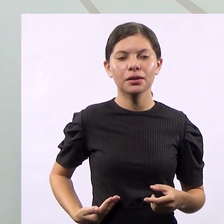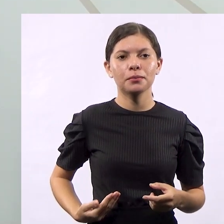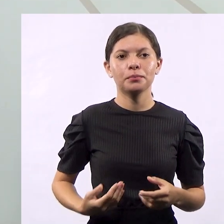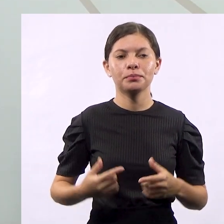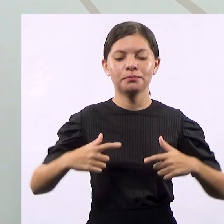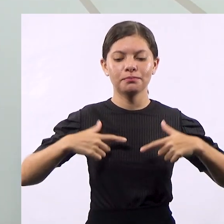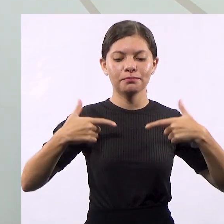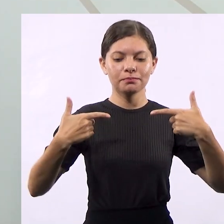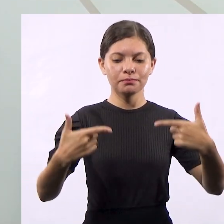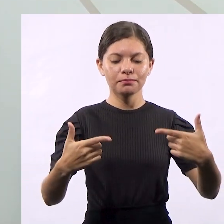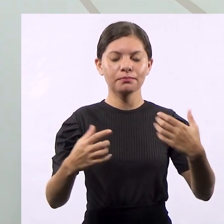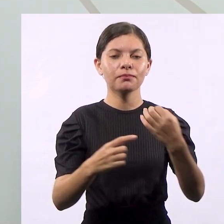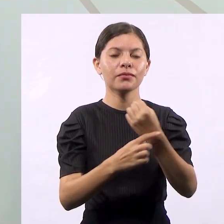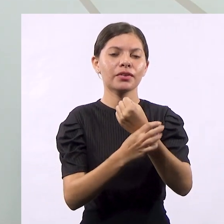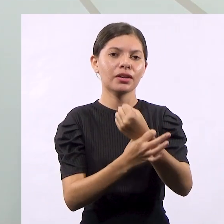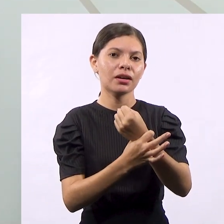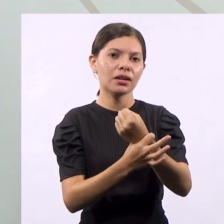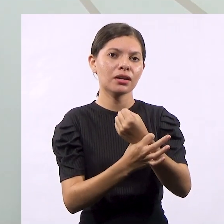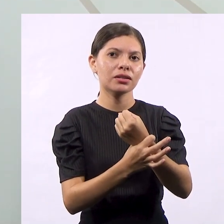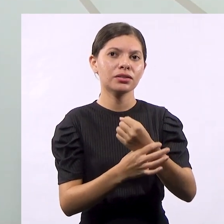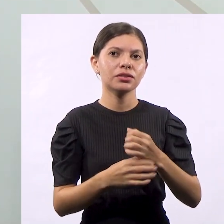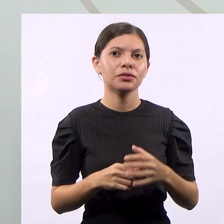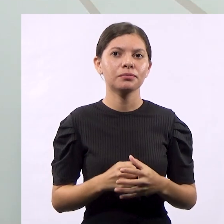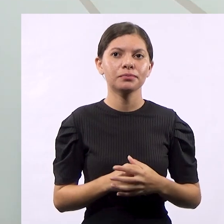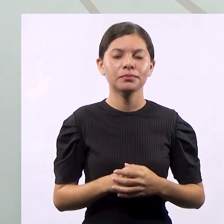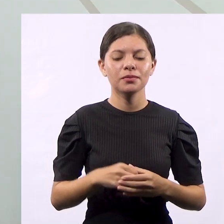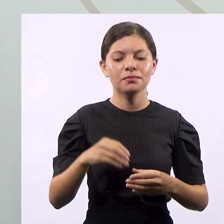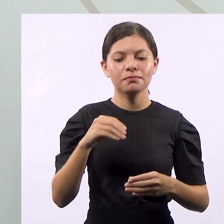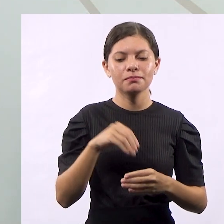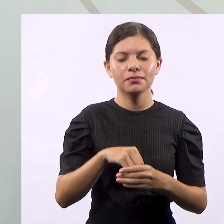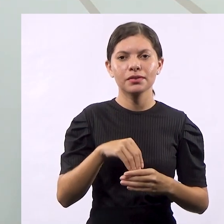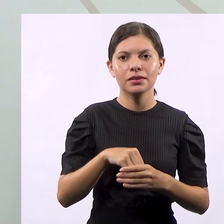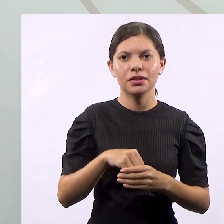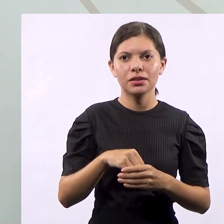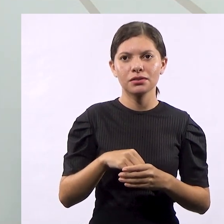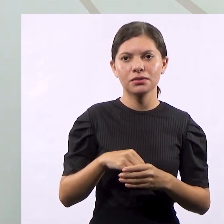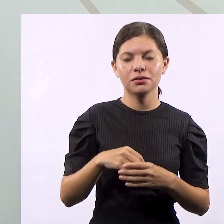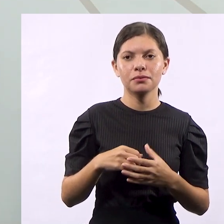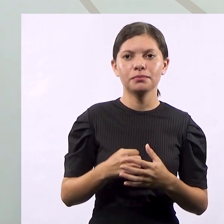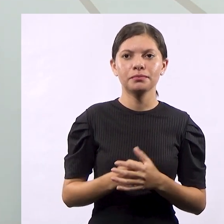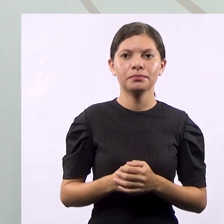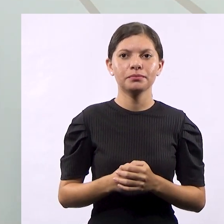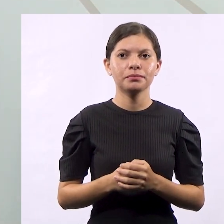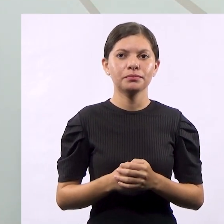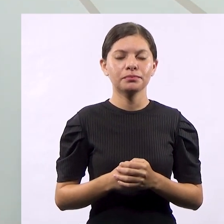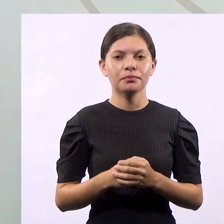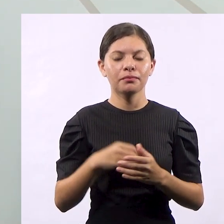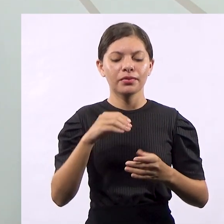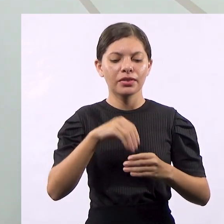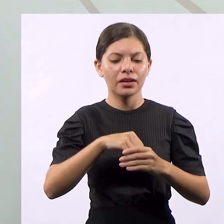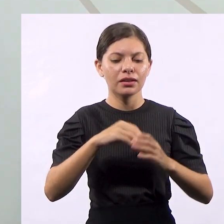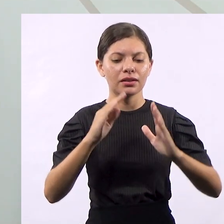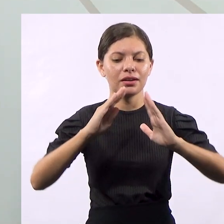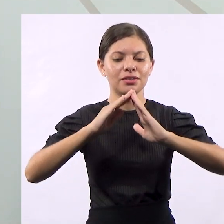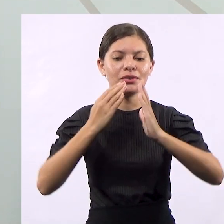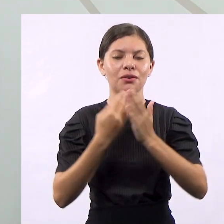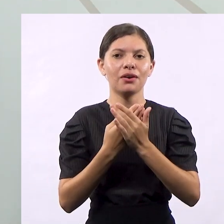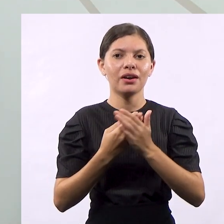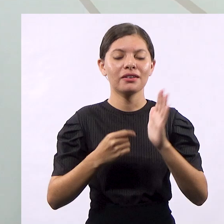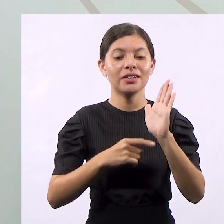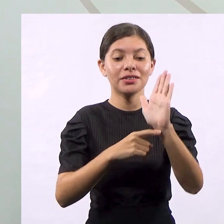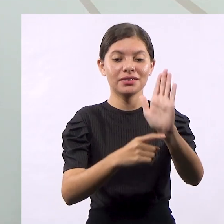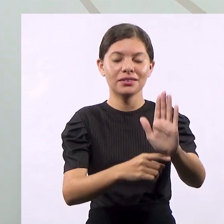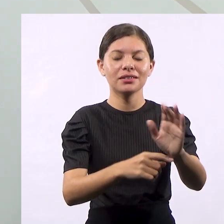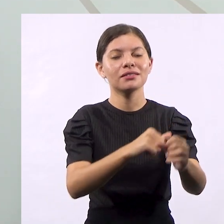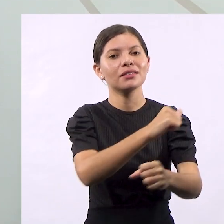programas e ações que vão garantir a permanência, e lá no âmbito da escola, o que a escola faz, desenvolve, é o que vai proporcionar o